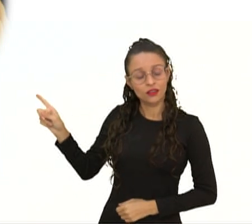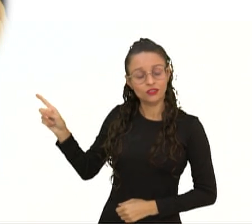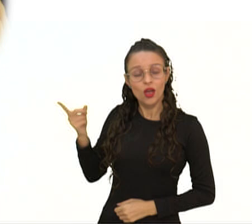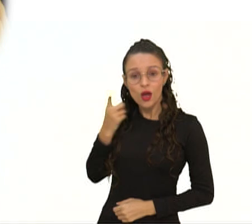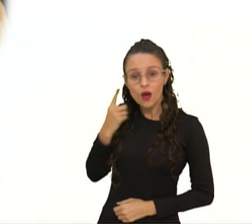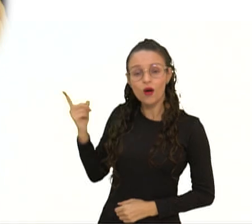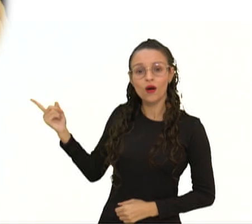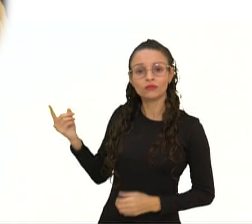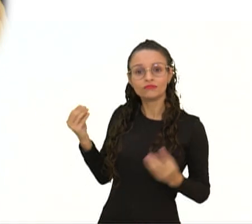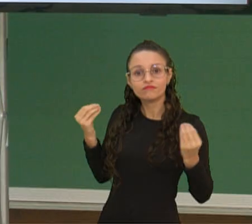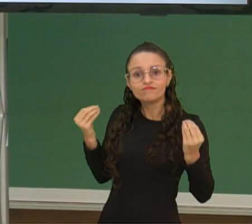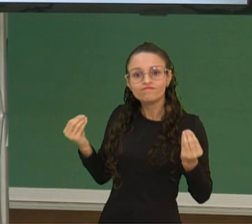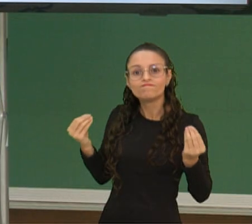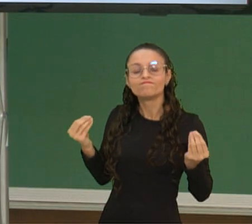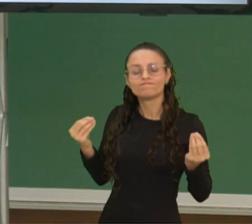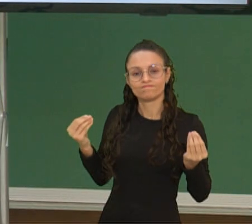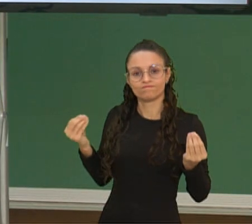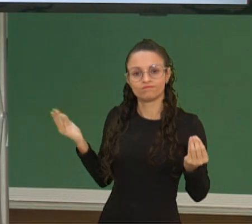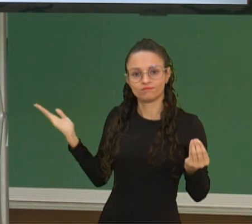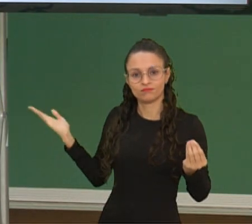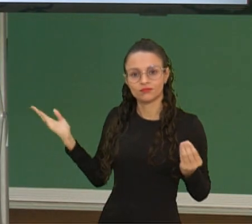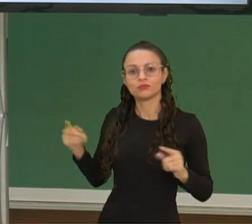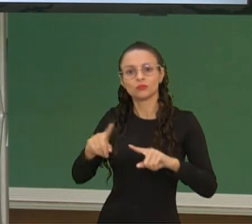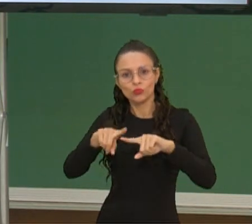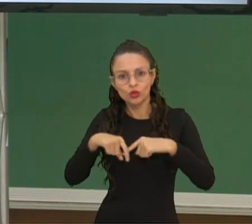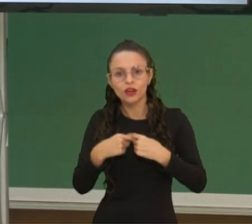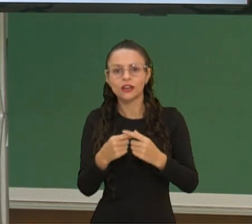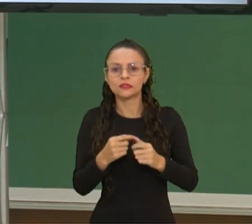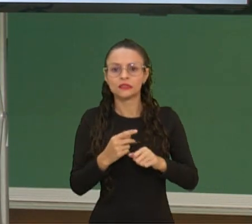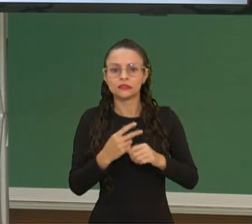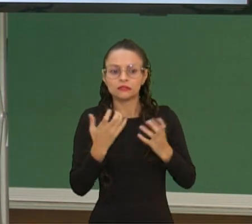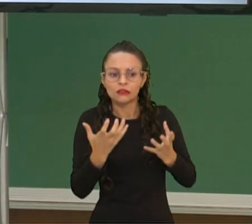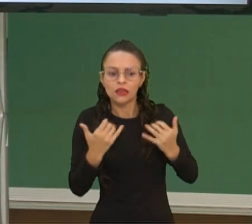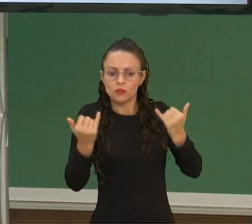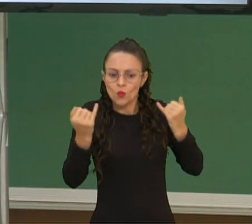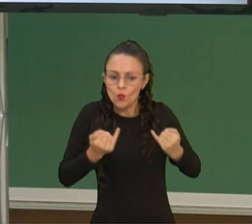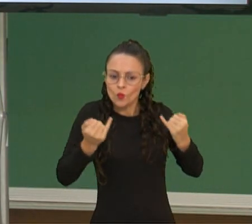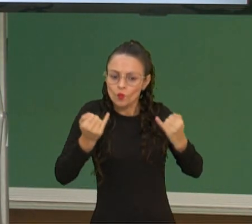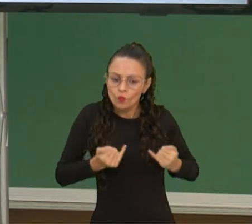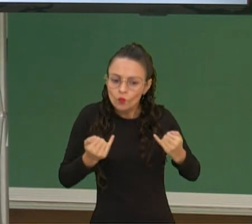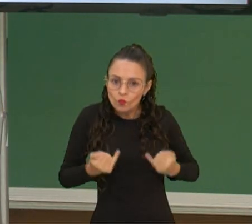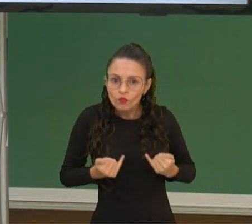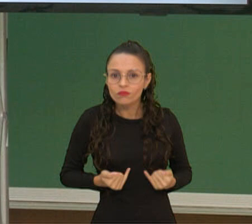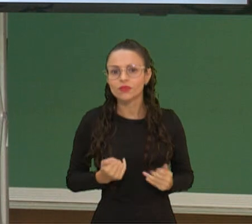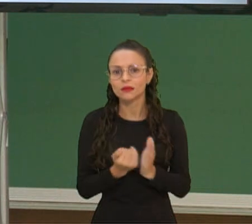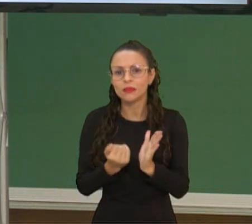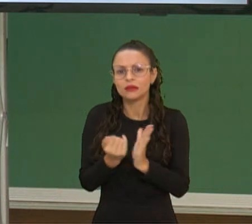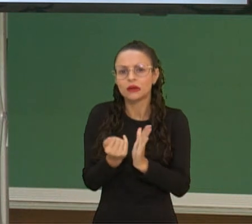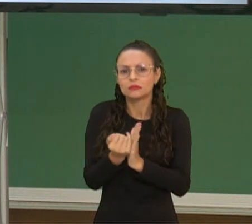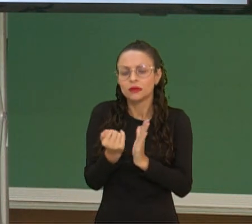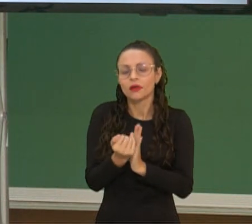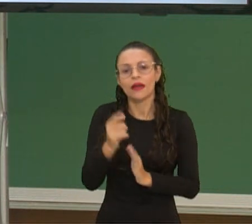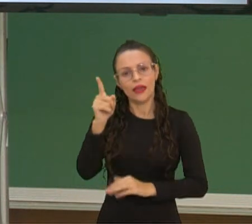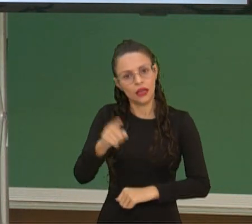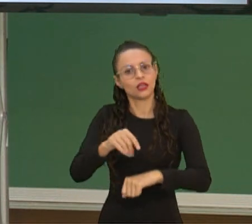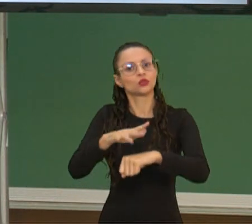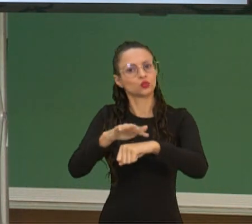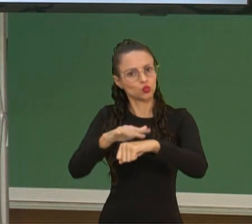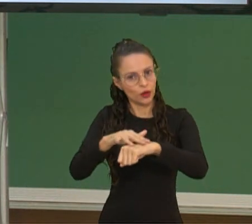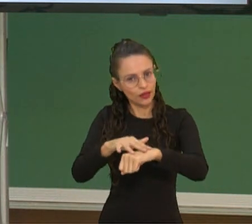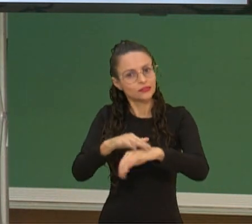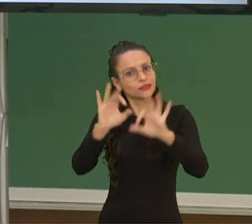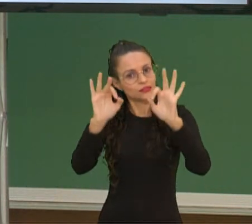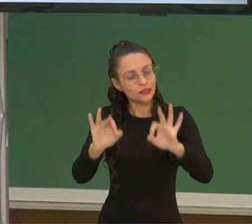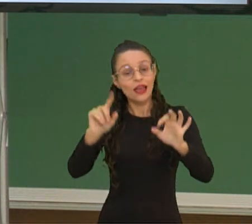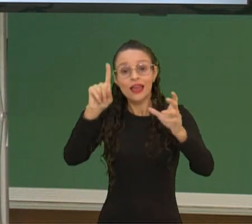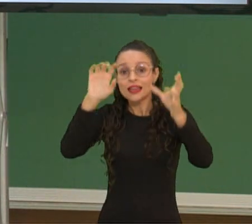que ponto a pessoa chega nessa busca constante por perder peso é claro que isso é uma doença e